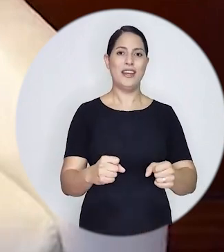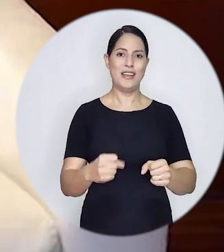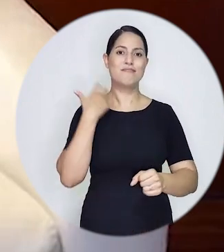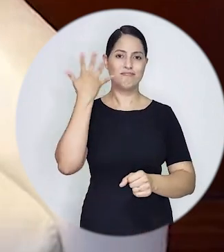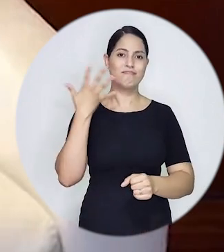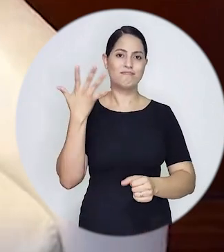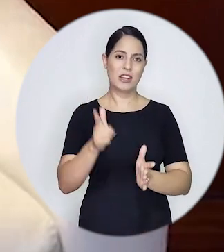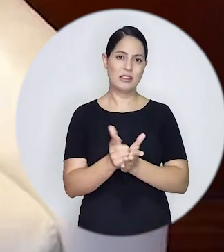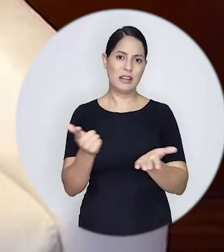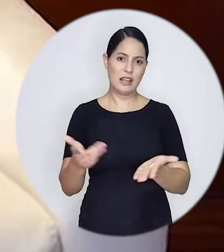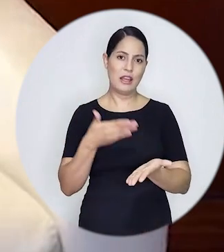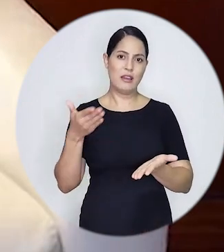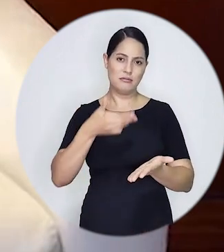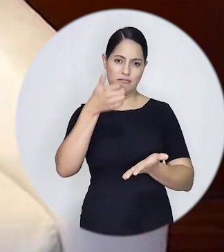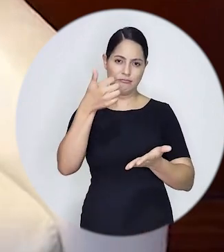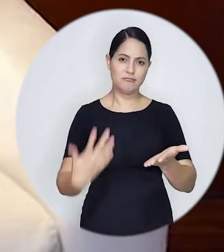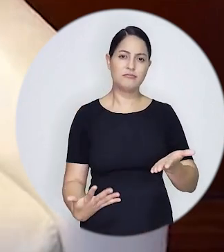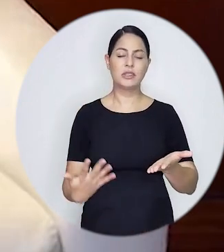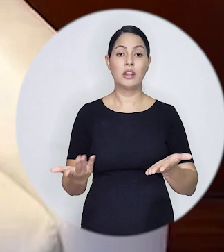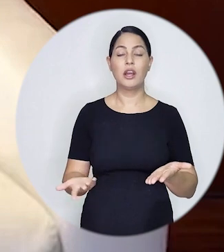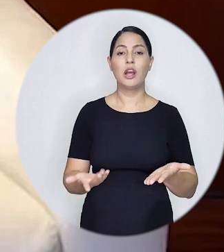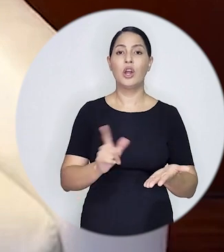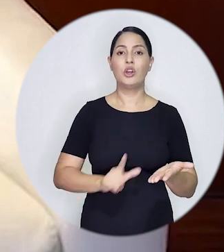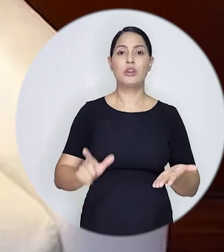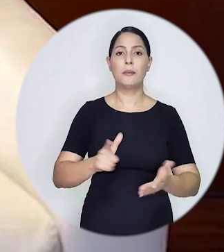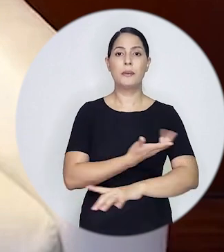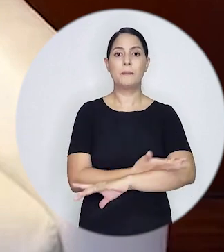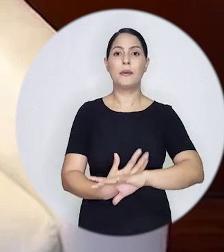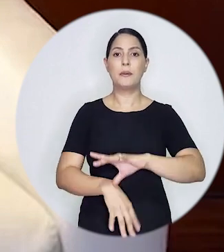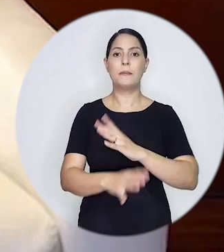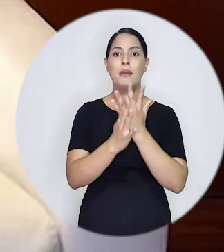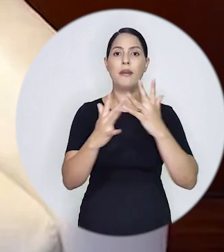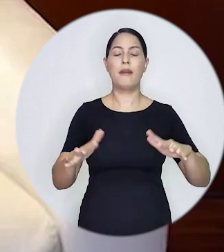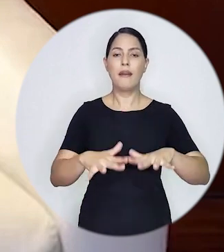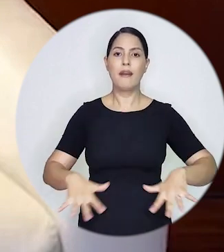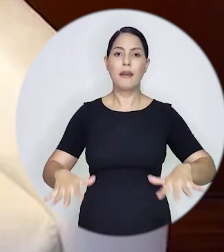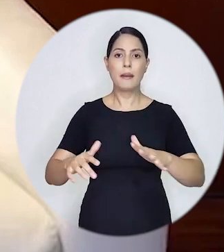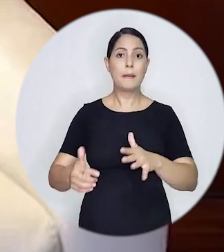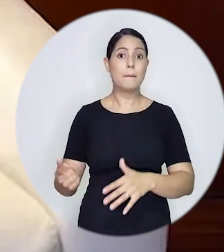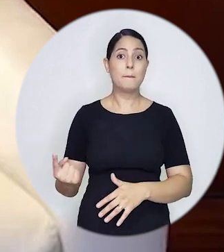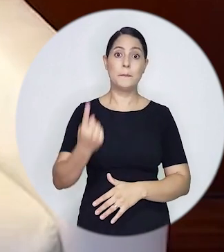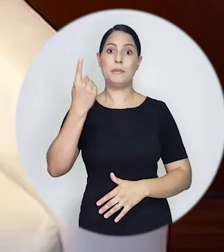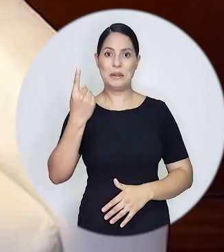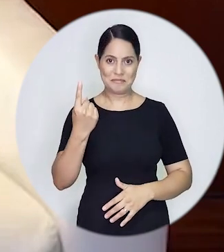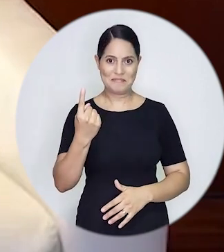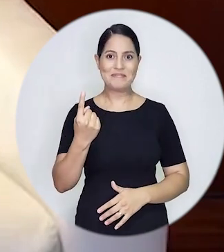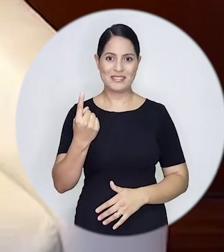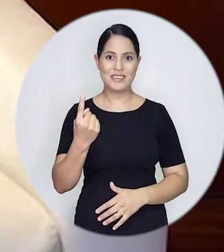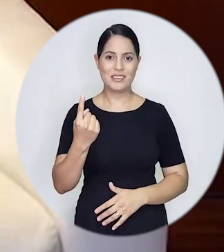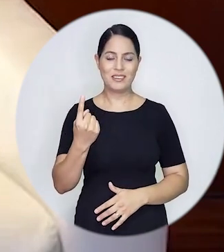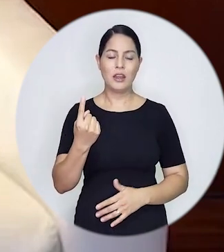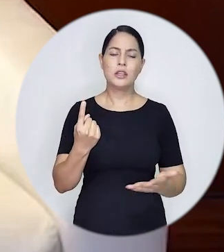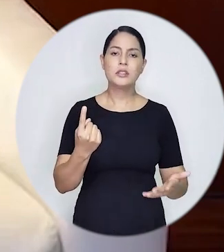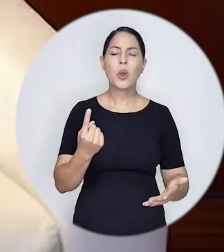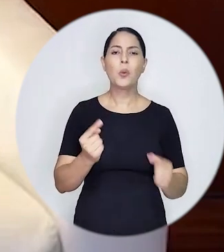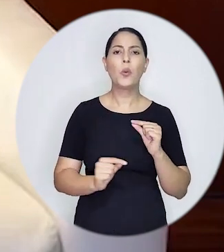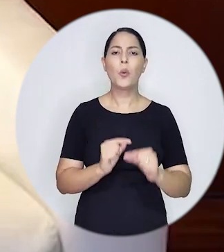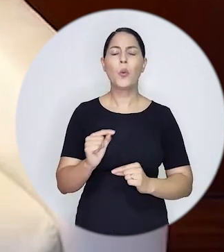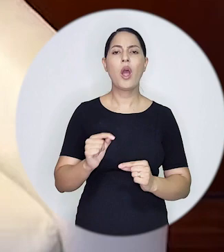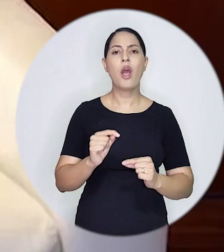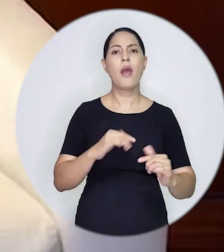tributário ajudar nessa questão tão importante que é o meio ambiente. Então, por último, a gente vai